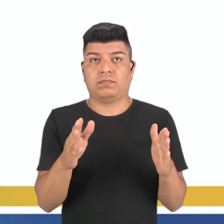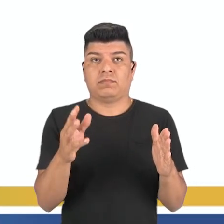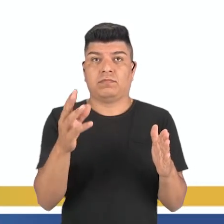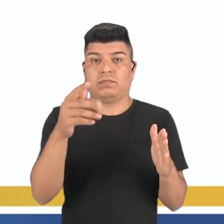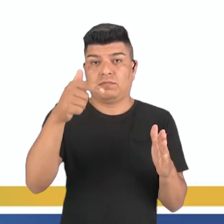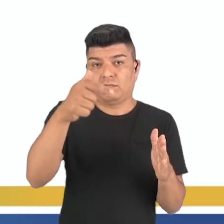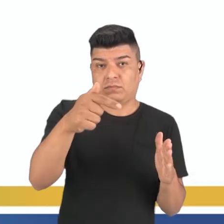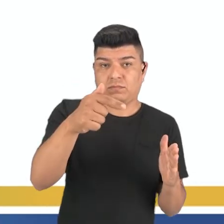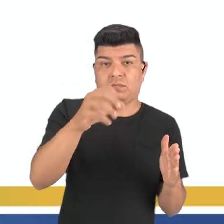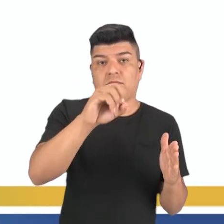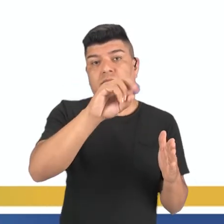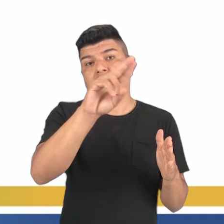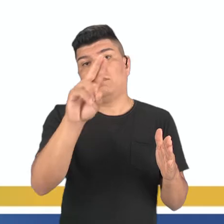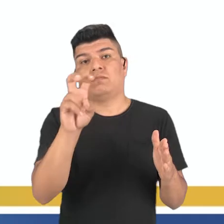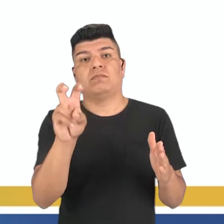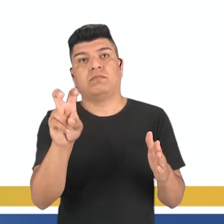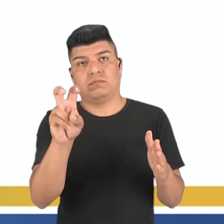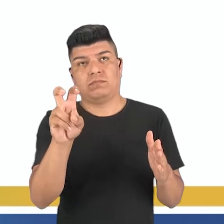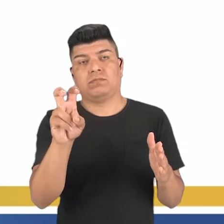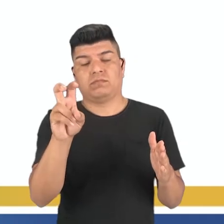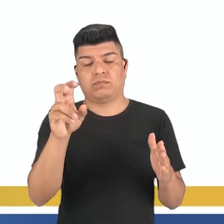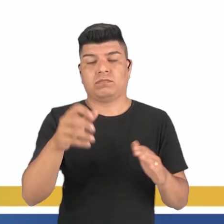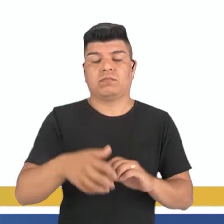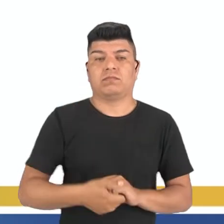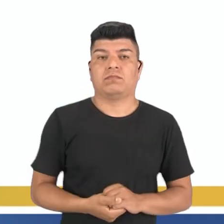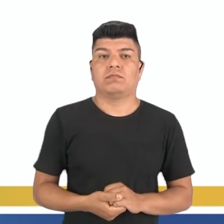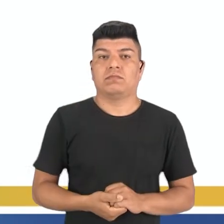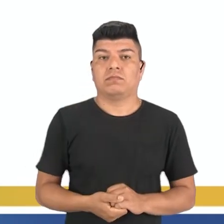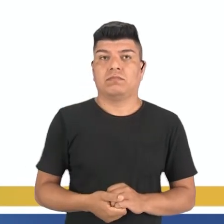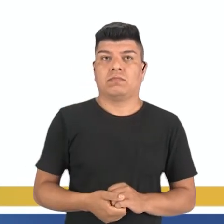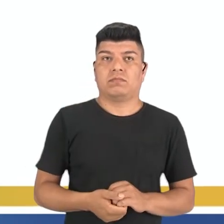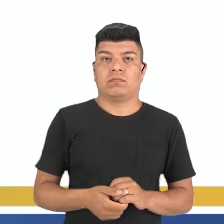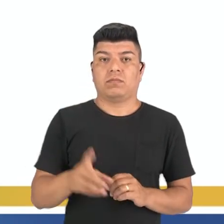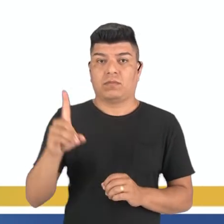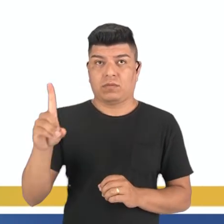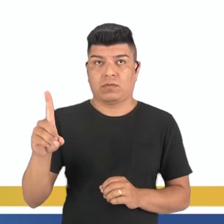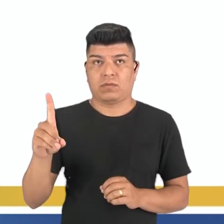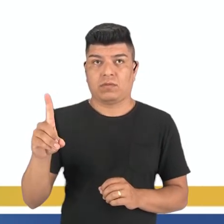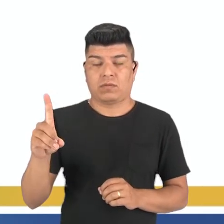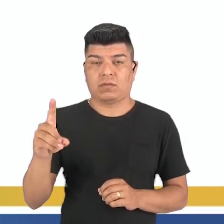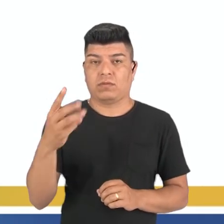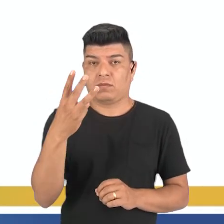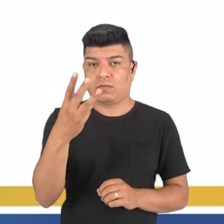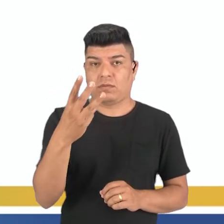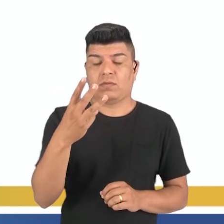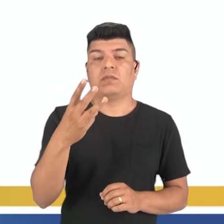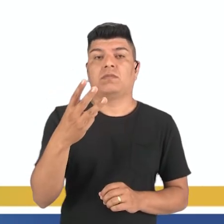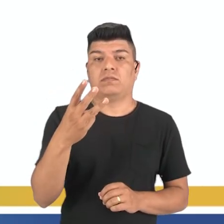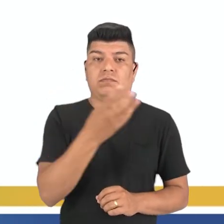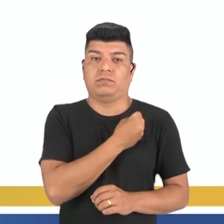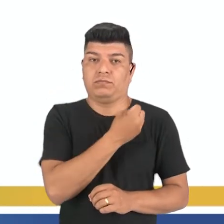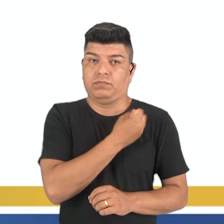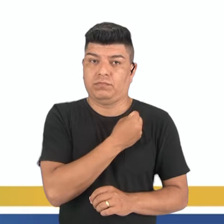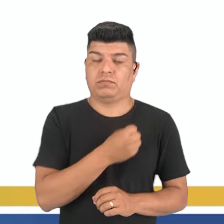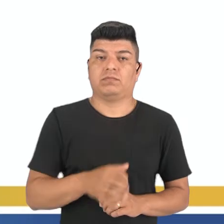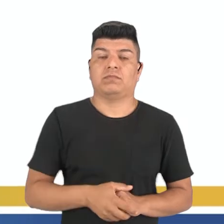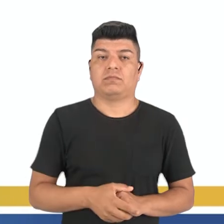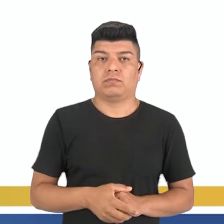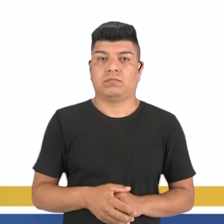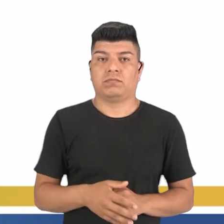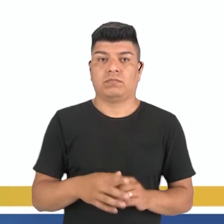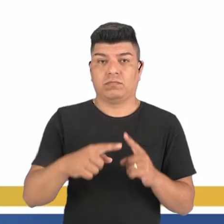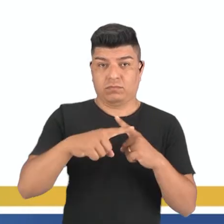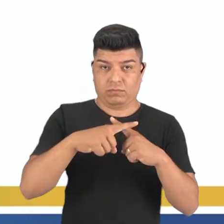o 7 e o 5. Observe aí, ó, que à direita da vírgula nós ficamos com 3 casas decimais, beleza? Então, para